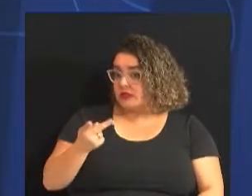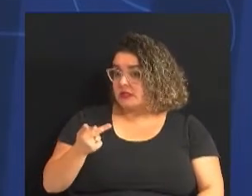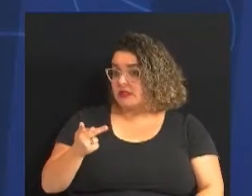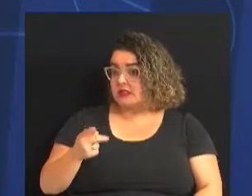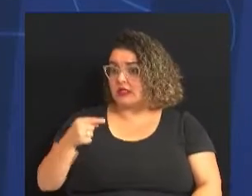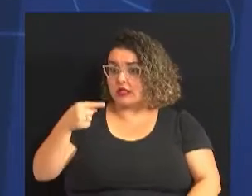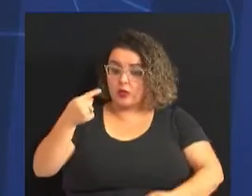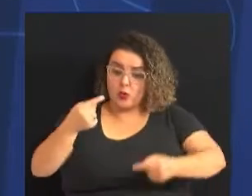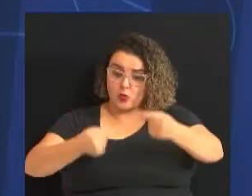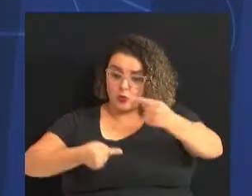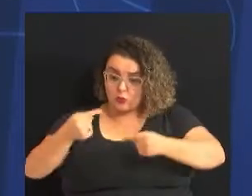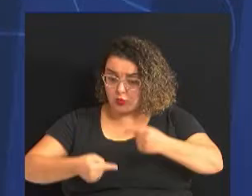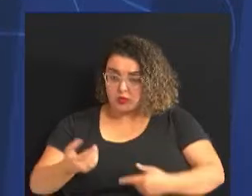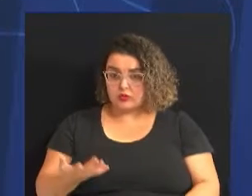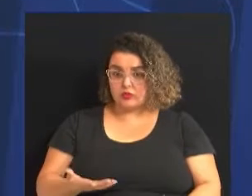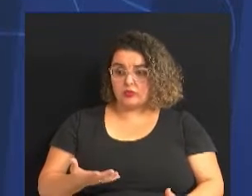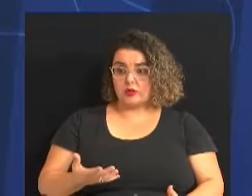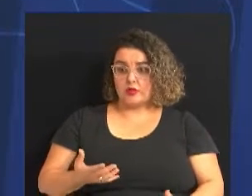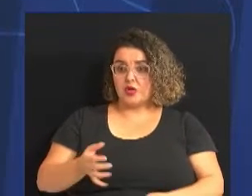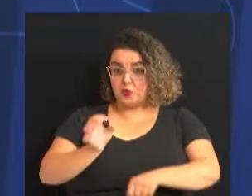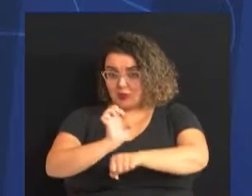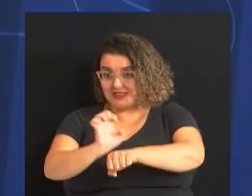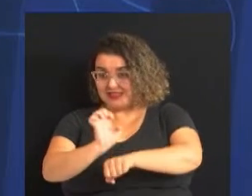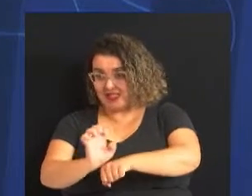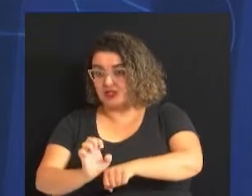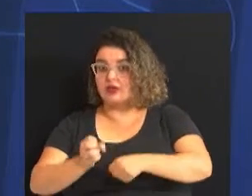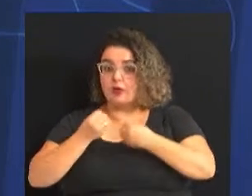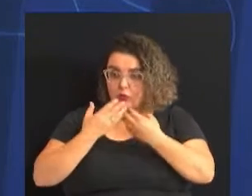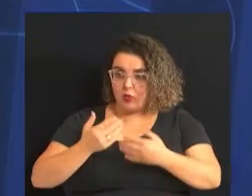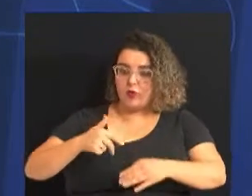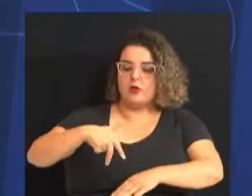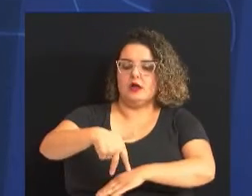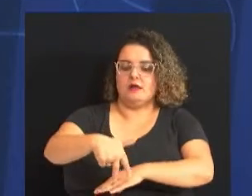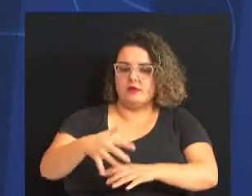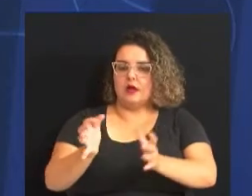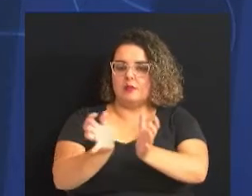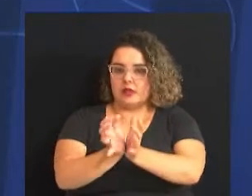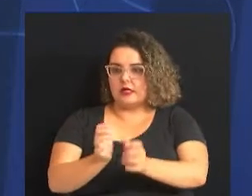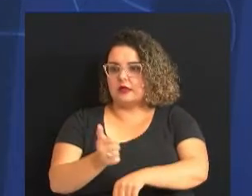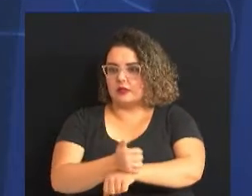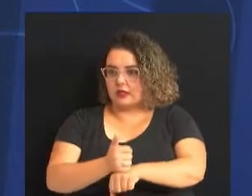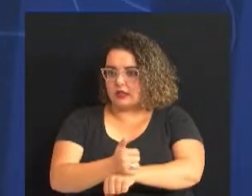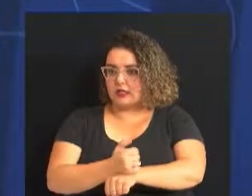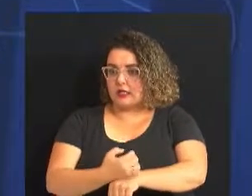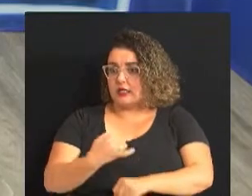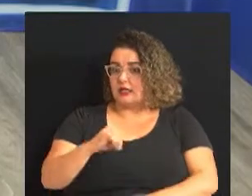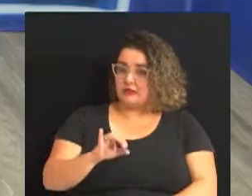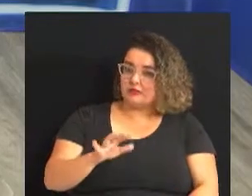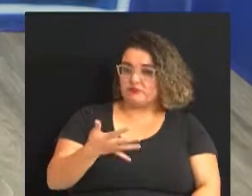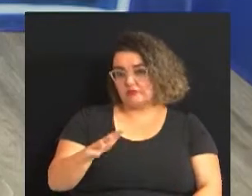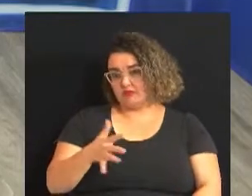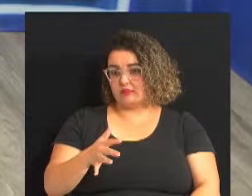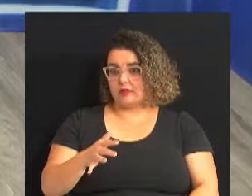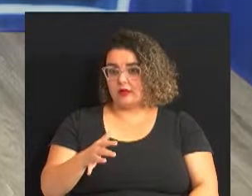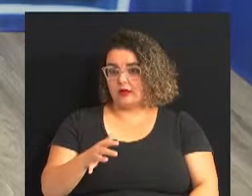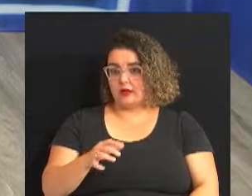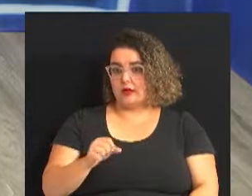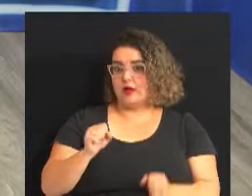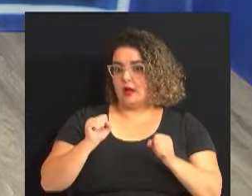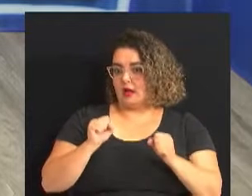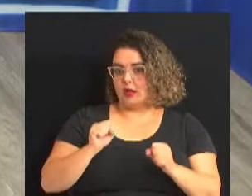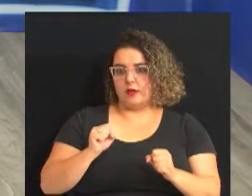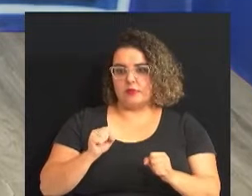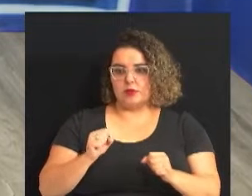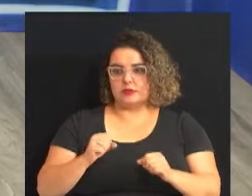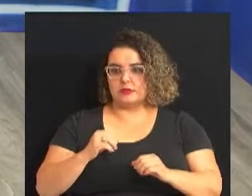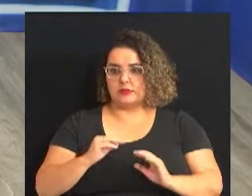agora é como se fosse um estágio. Se ele for muito bem, ele vai para a equipe profissional. Se ele não for muito bem, ele pode ser emprestado,